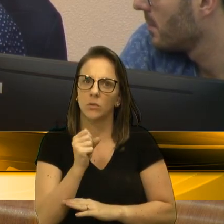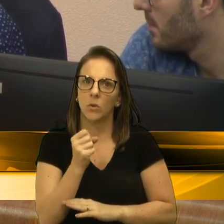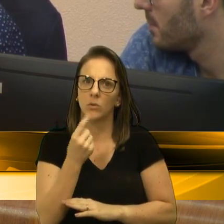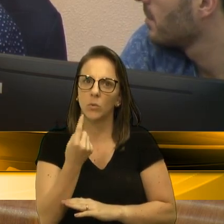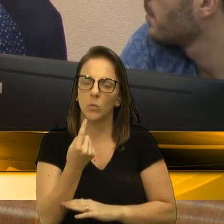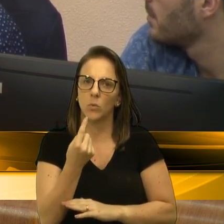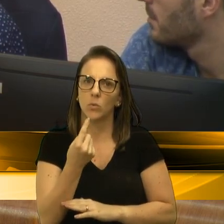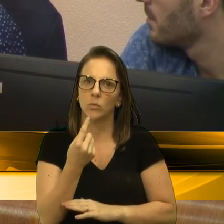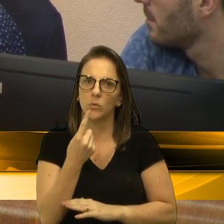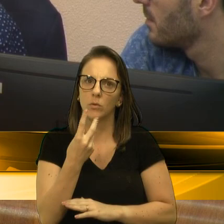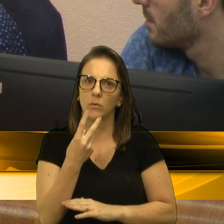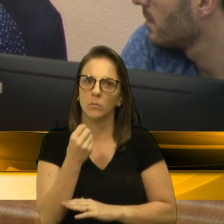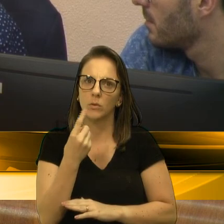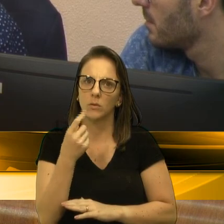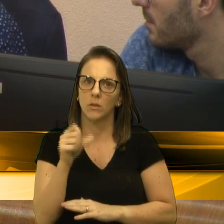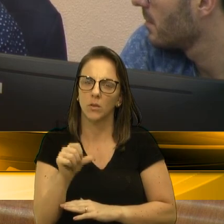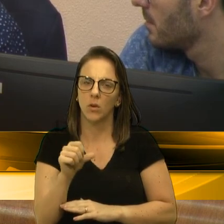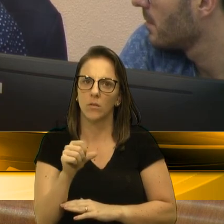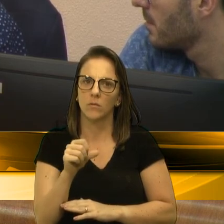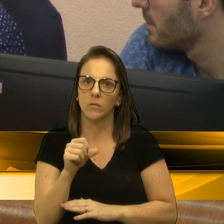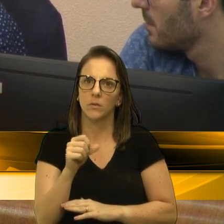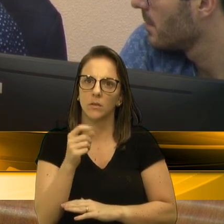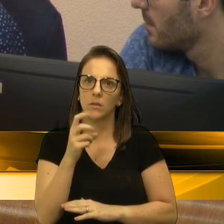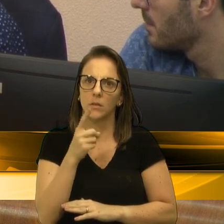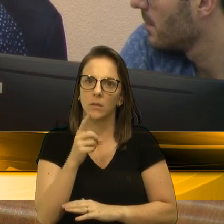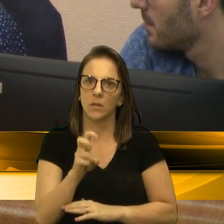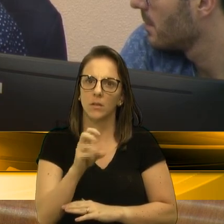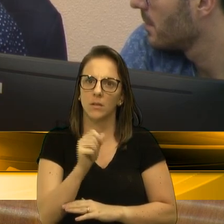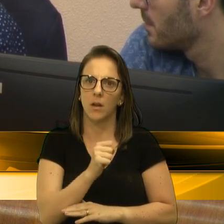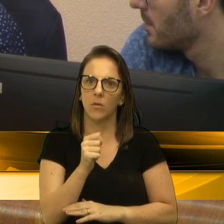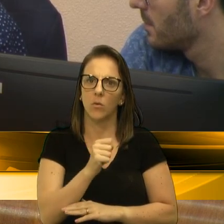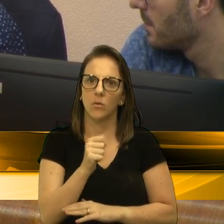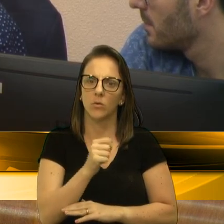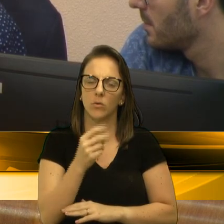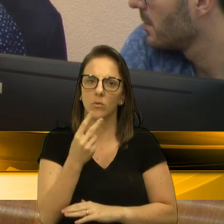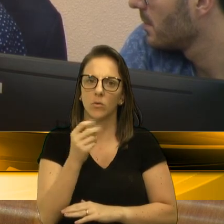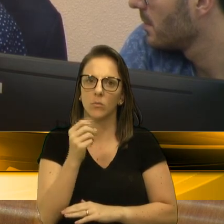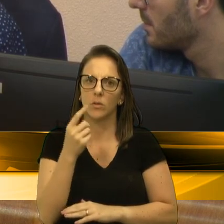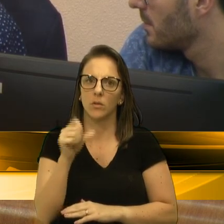2381/2019, 15 de agosto de 2019. Refere que o decreto citado na denúncia nem está